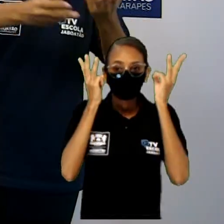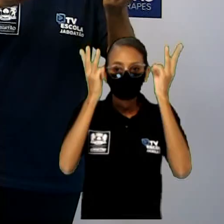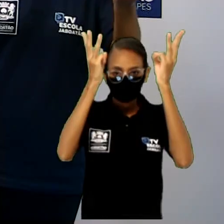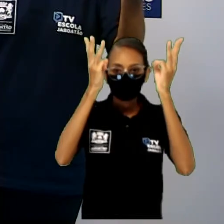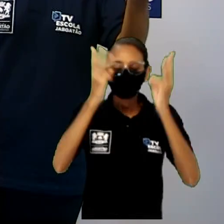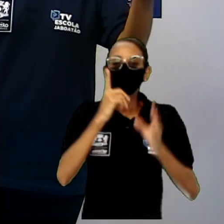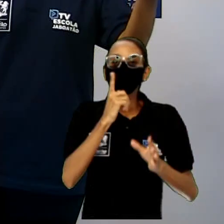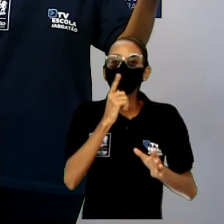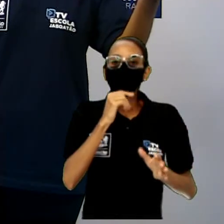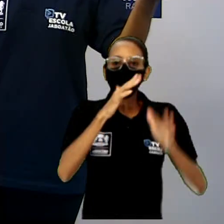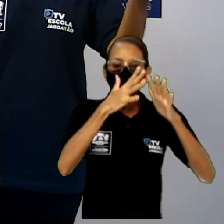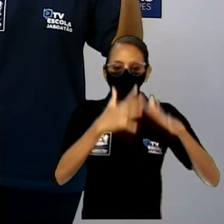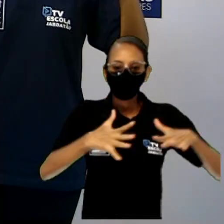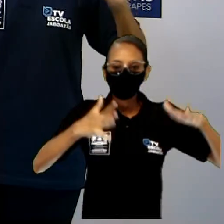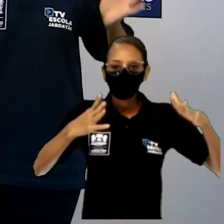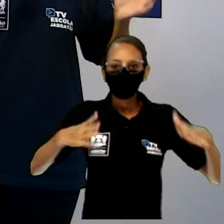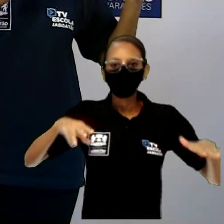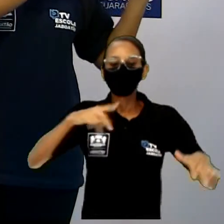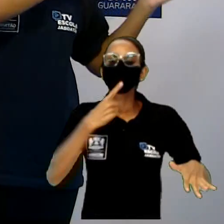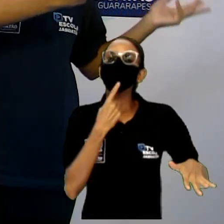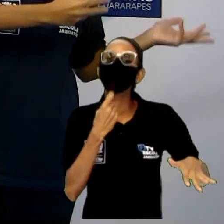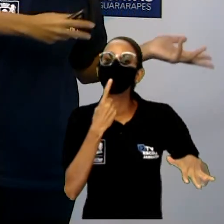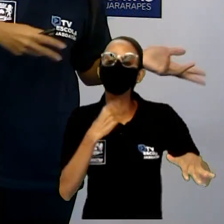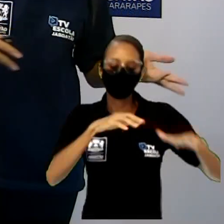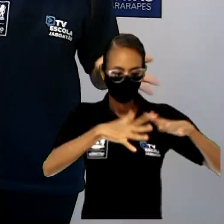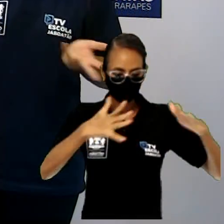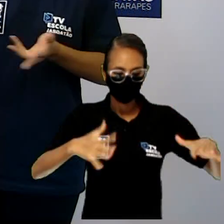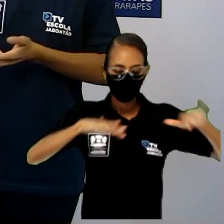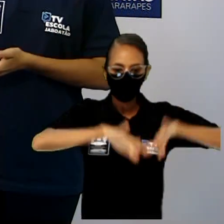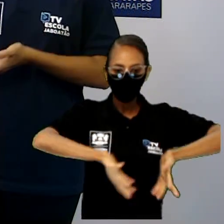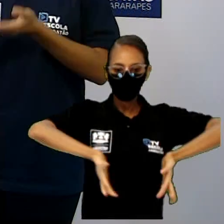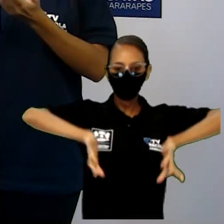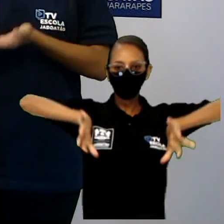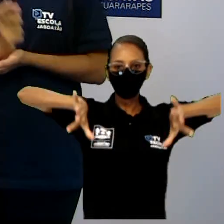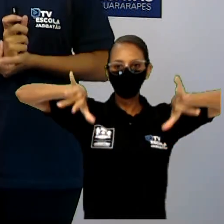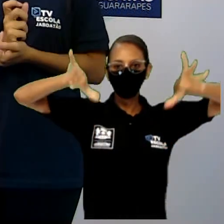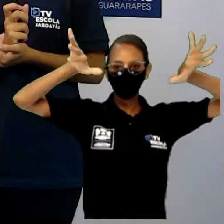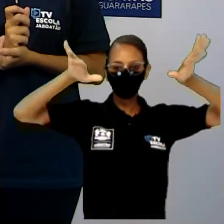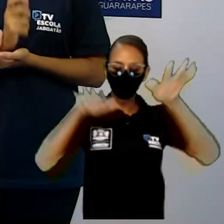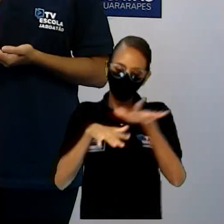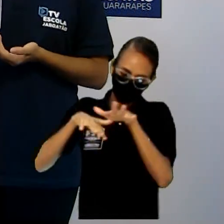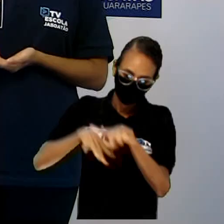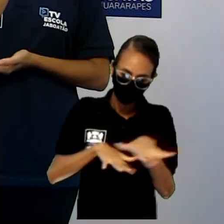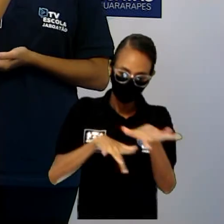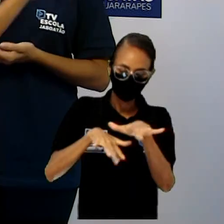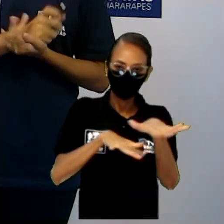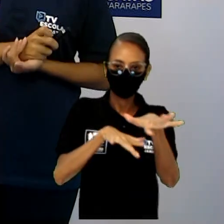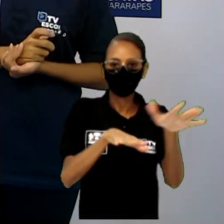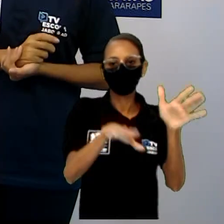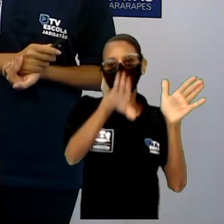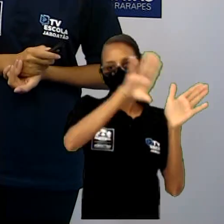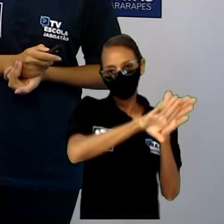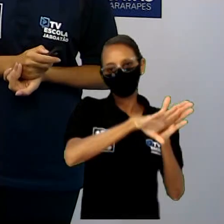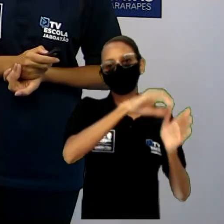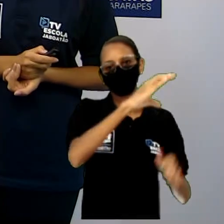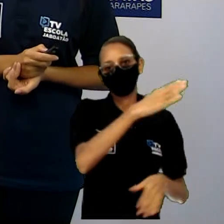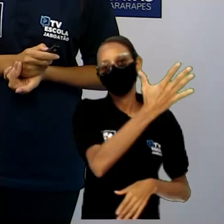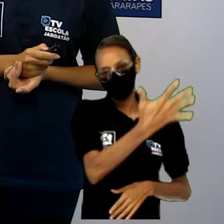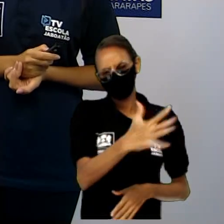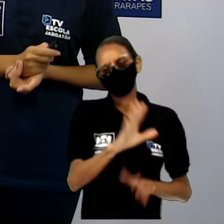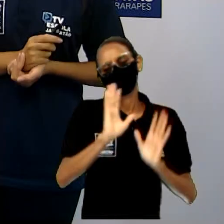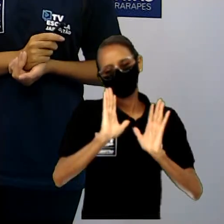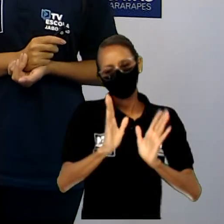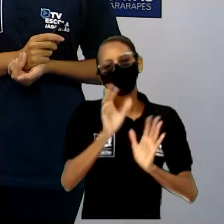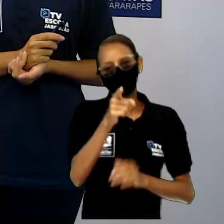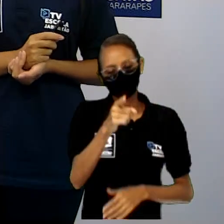as águas do Mar Vermelho para que esse povo consiga atravessar em busca dessa terra. Com certeza vocês já devem ter ouvido falar